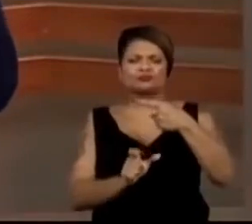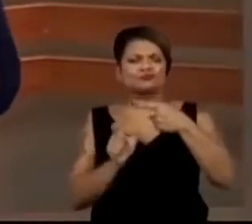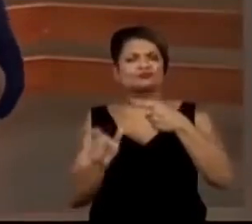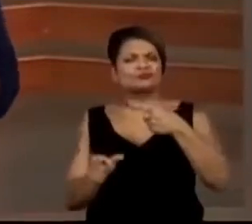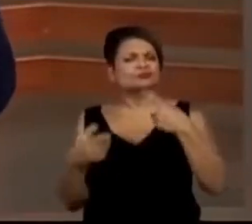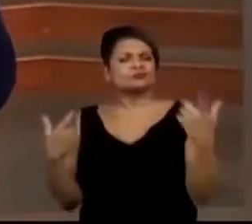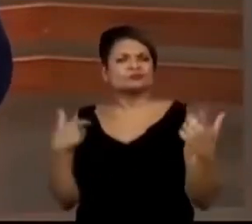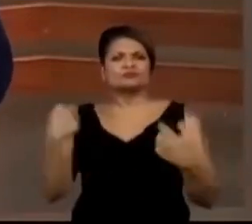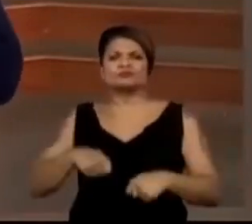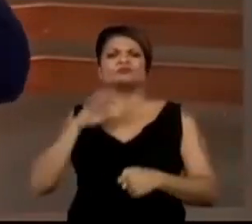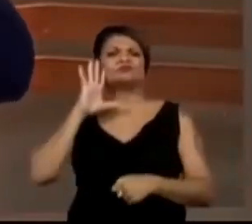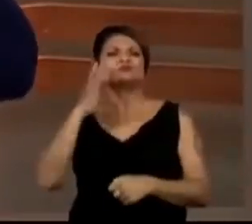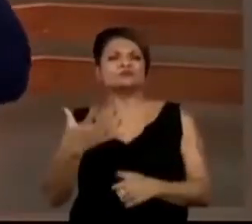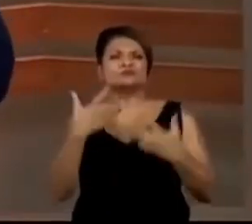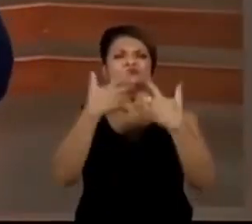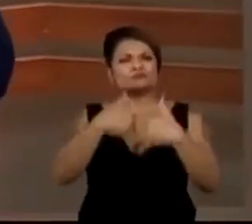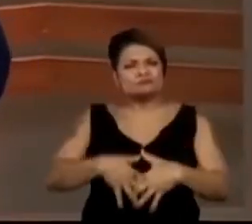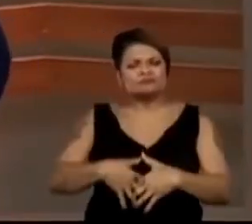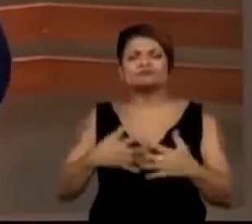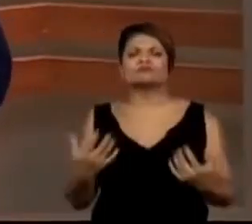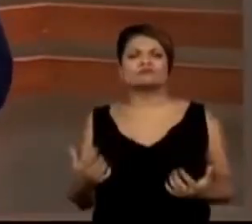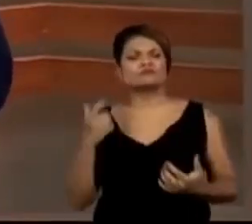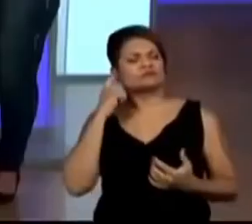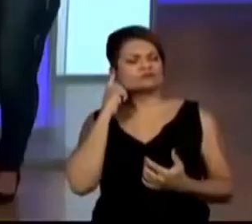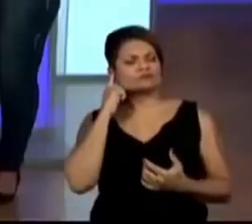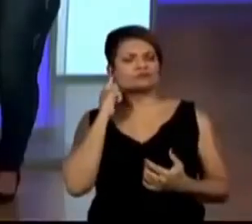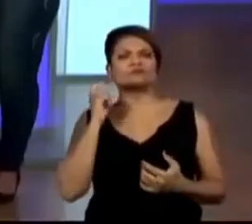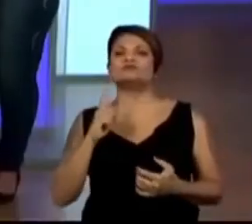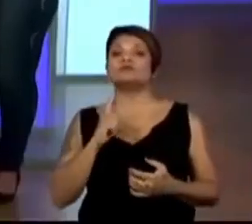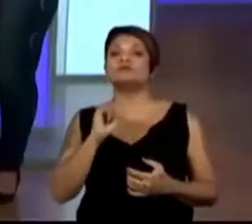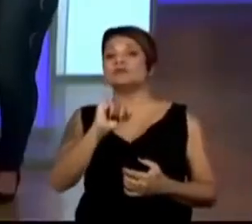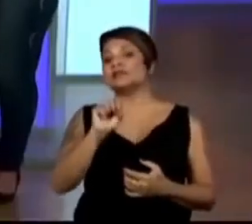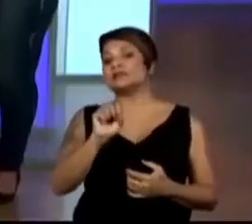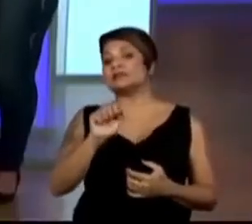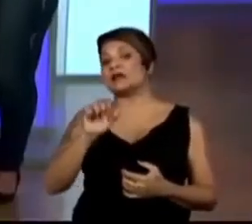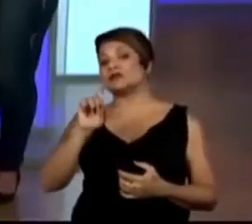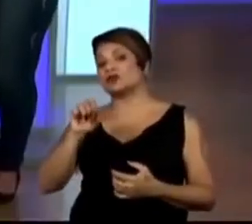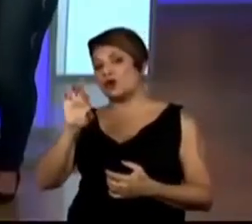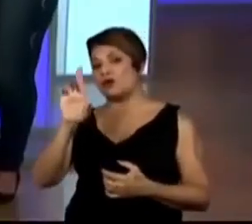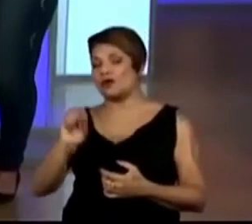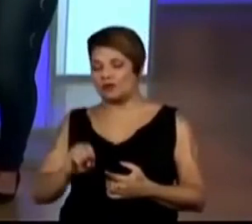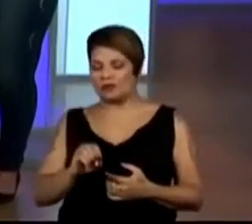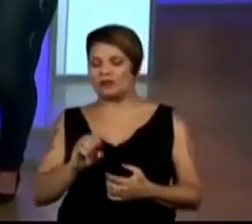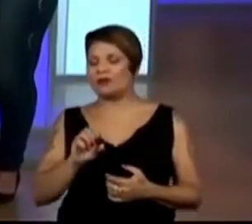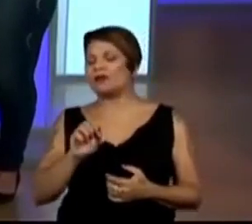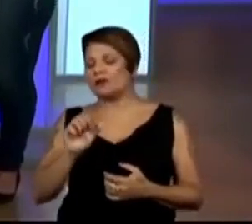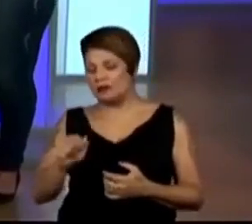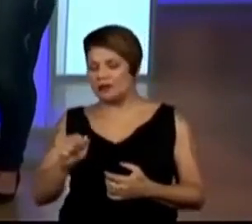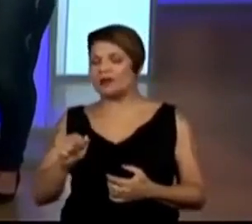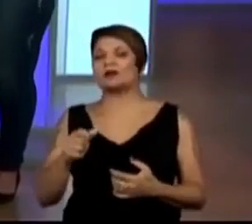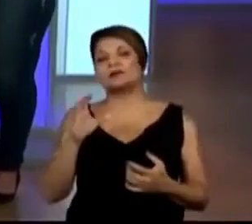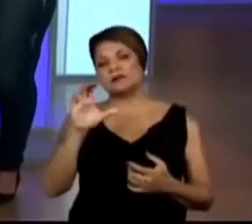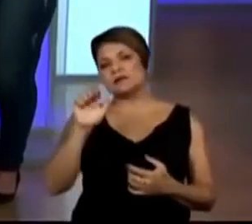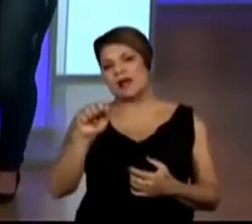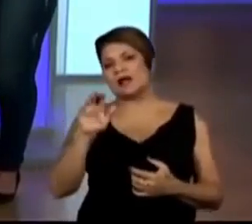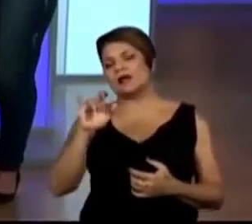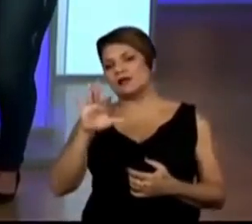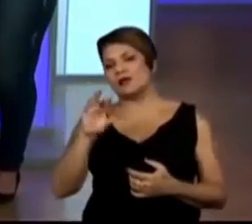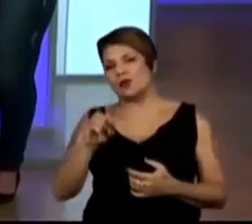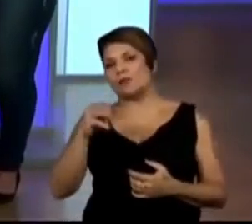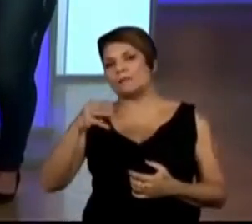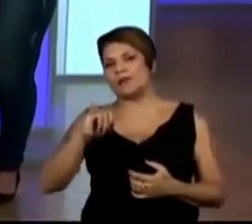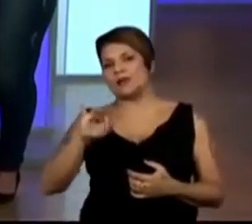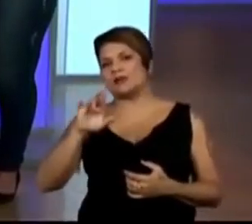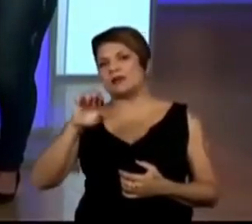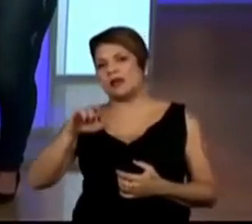problema que eu preciso resolver, numa situação da subtração? Isadora e Caio, tirar, diminuir, falou a Mirella.